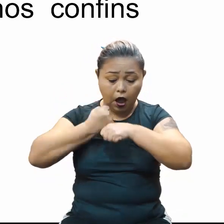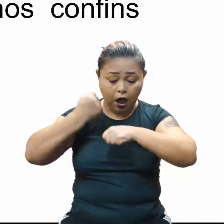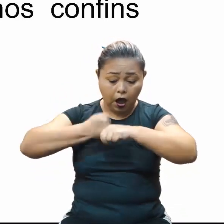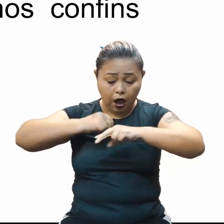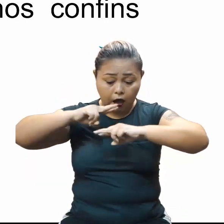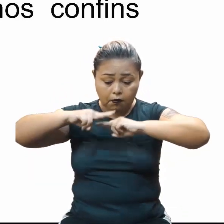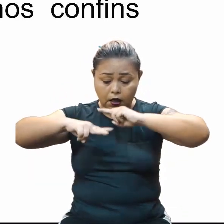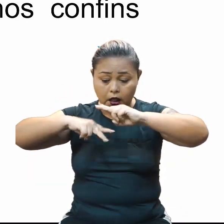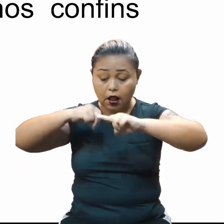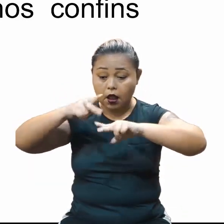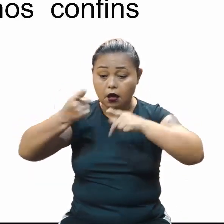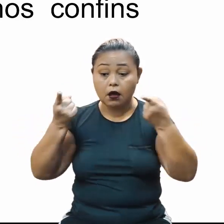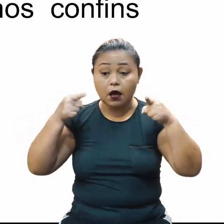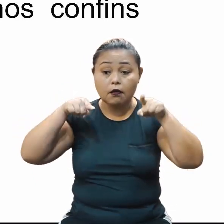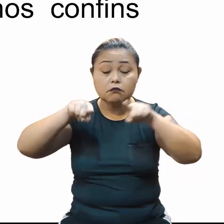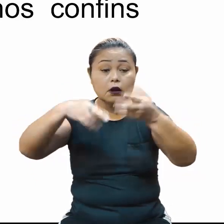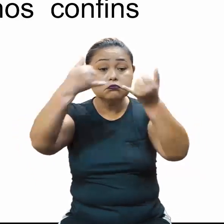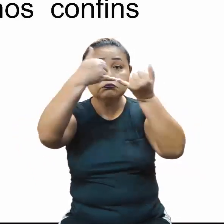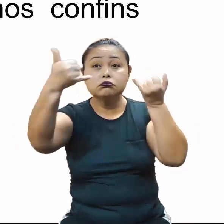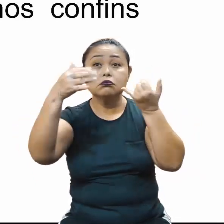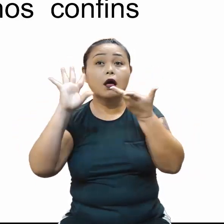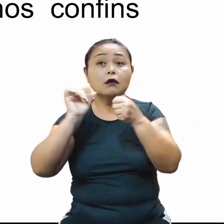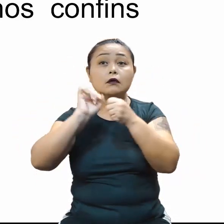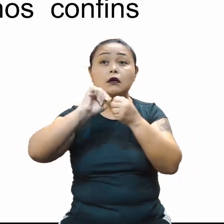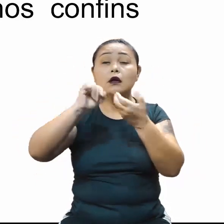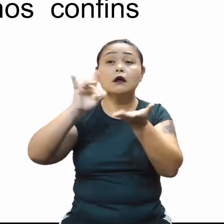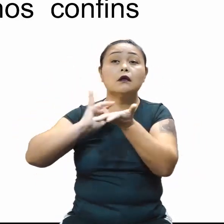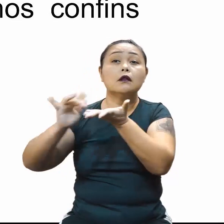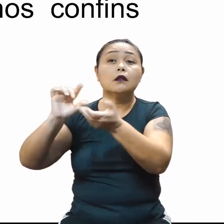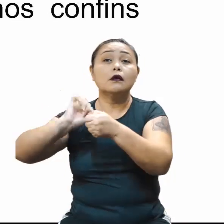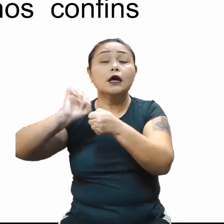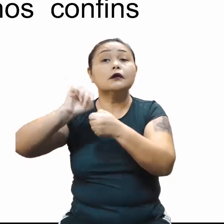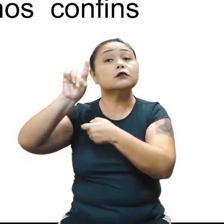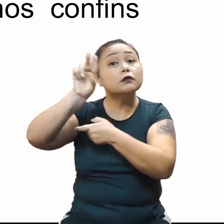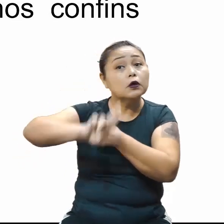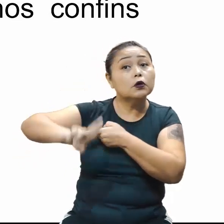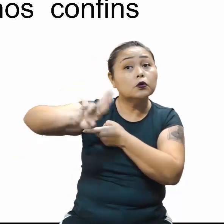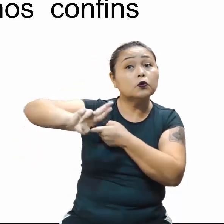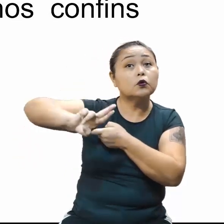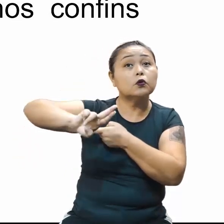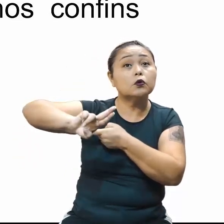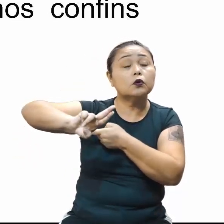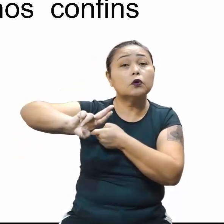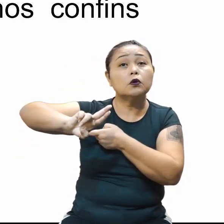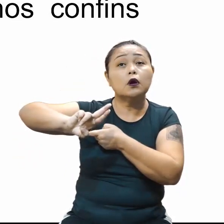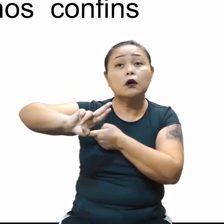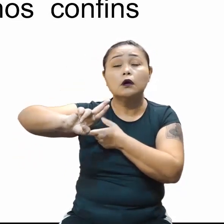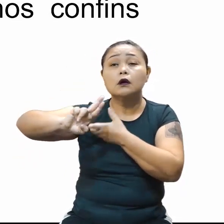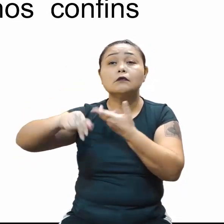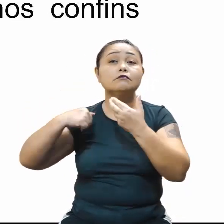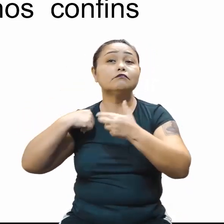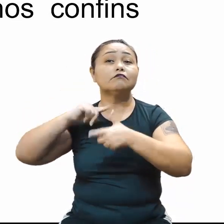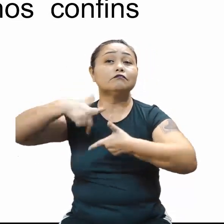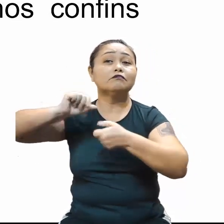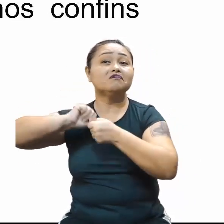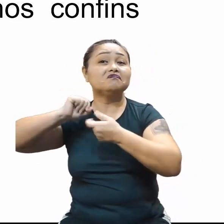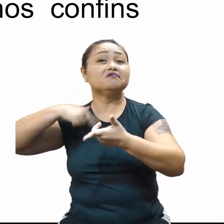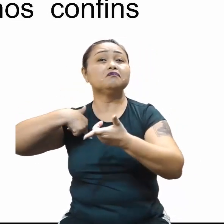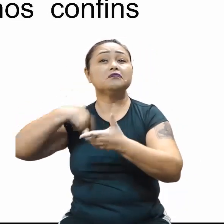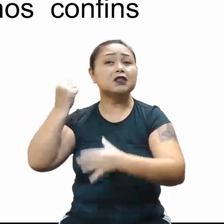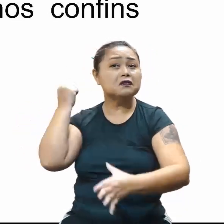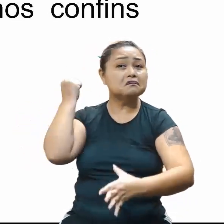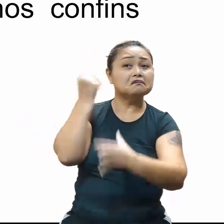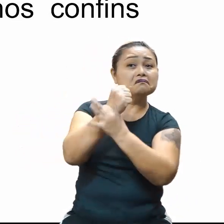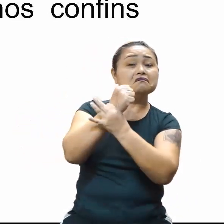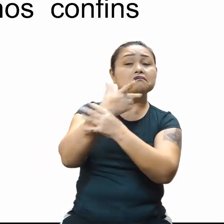Ela é paralelo à linha telegráfica. O telégrafo deveria ser um instrumento de modernidade capaz de